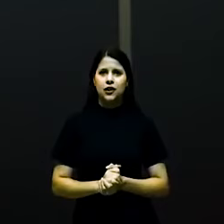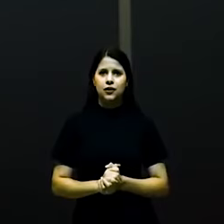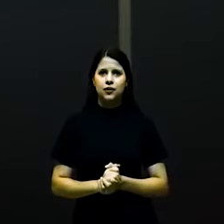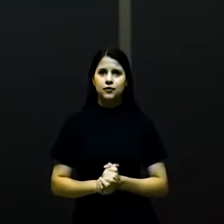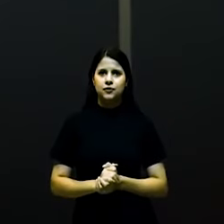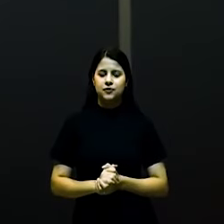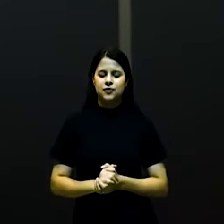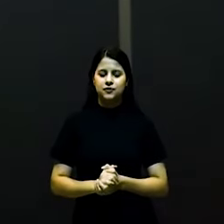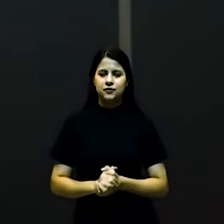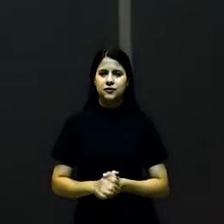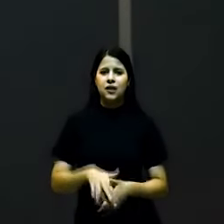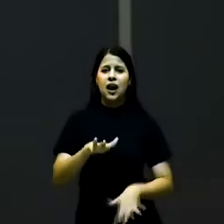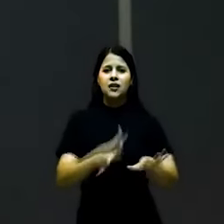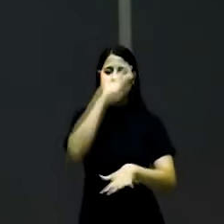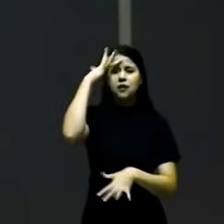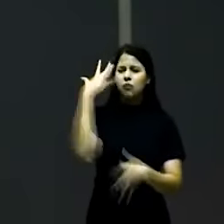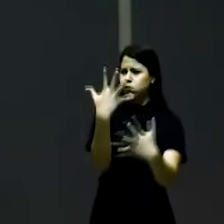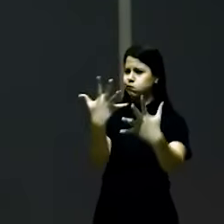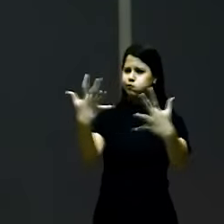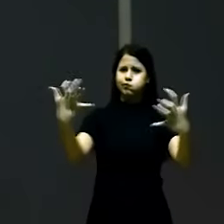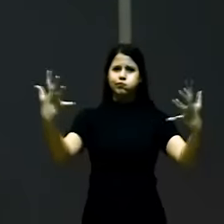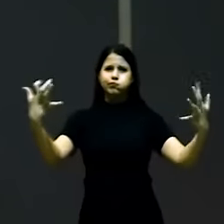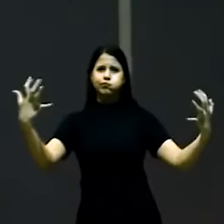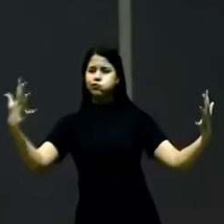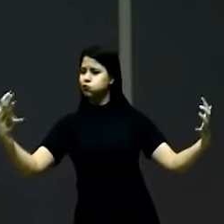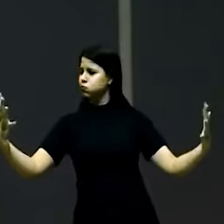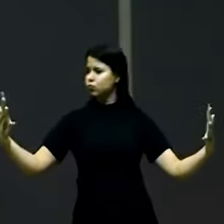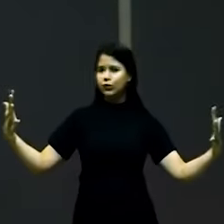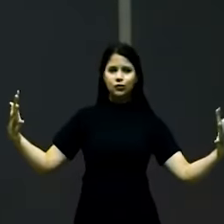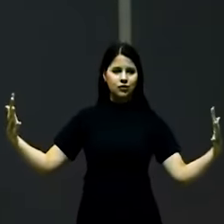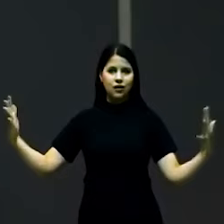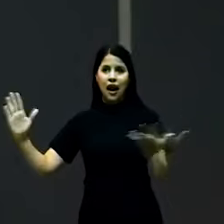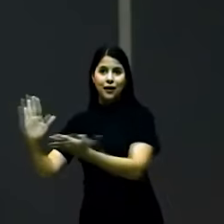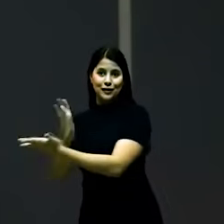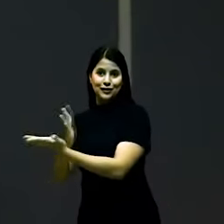mas também no meio desse monte de gente boa,